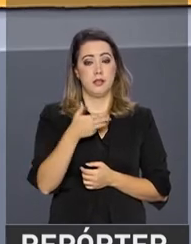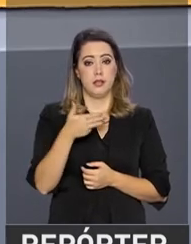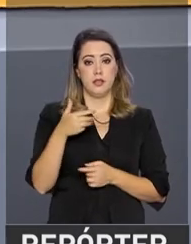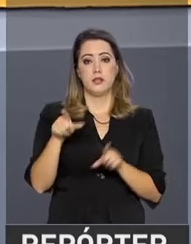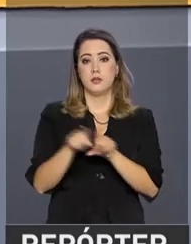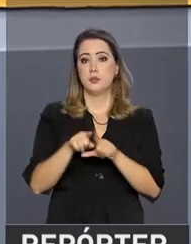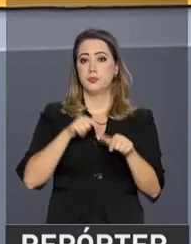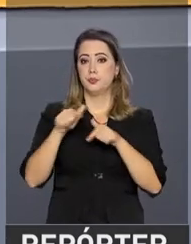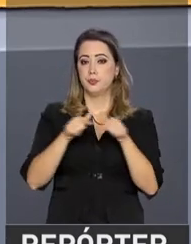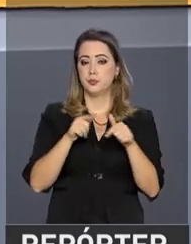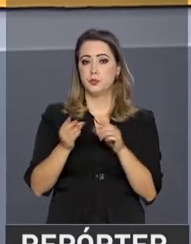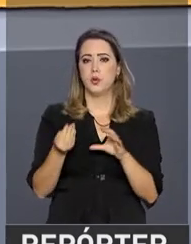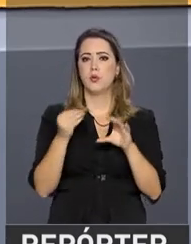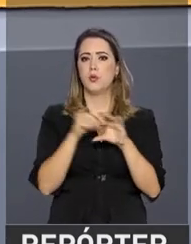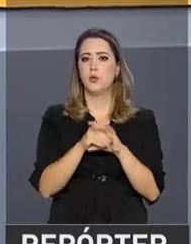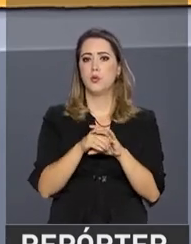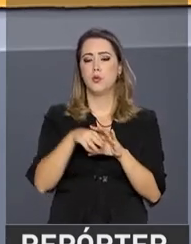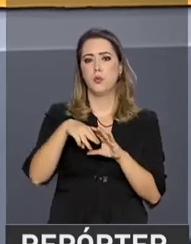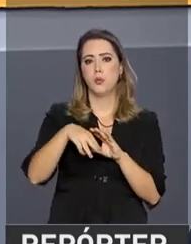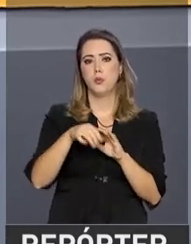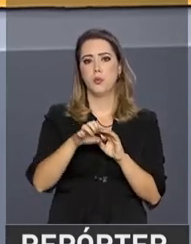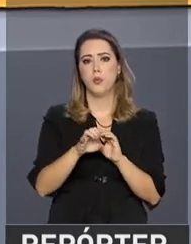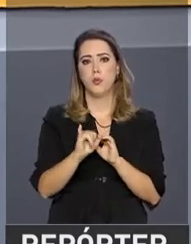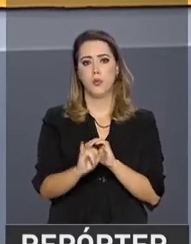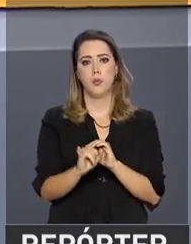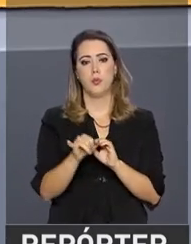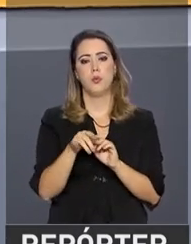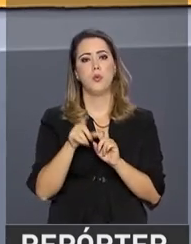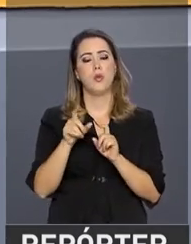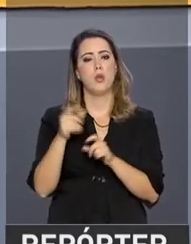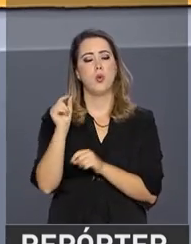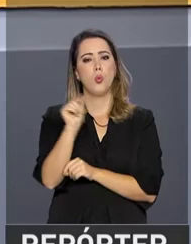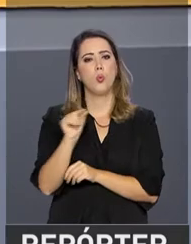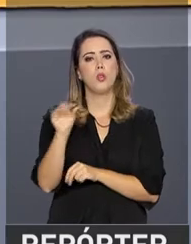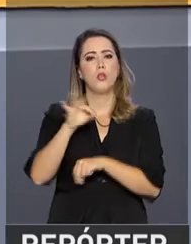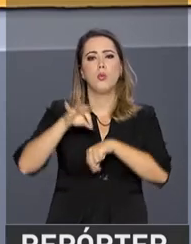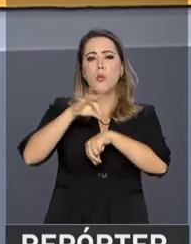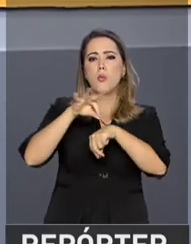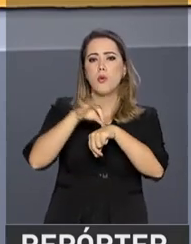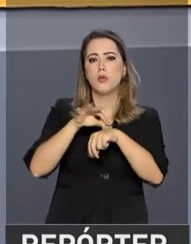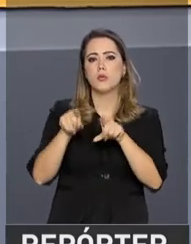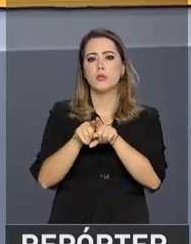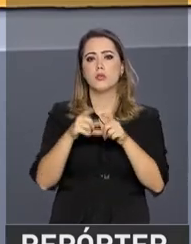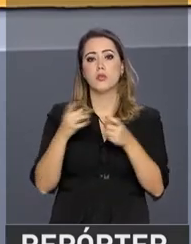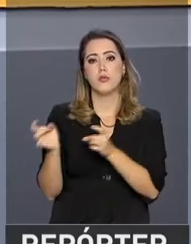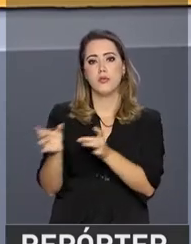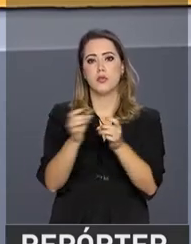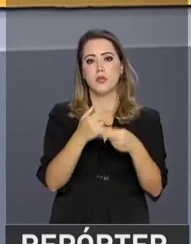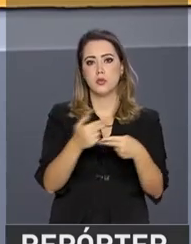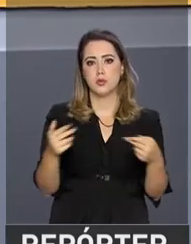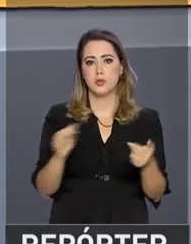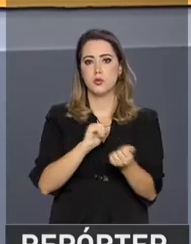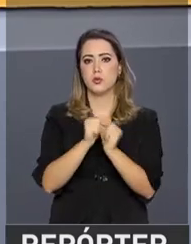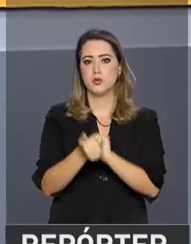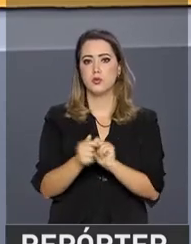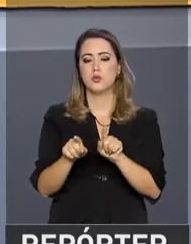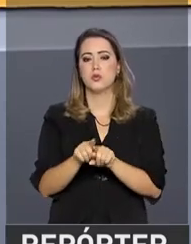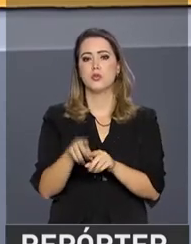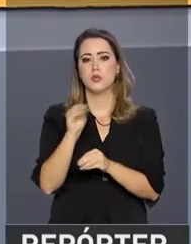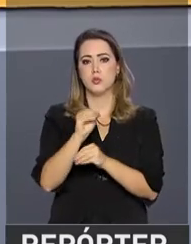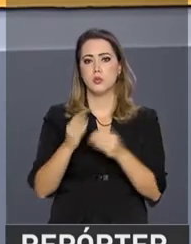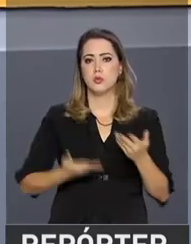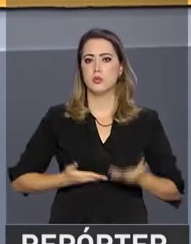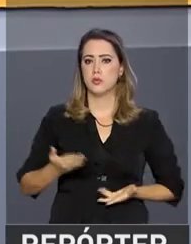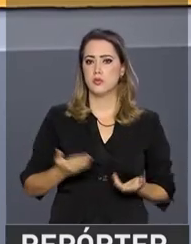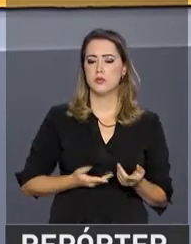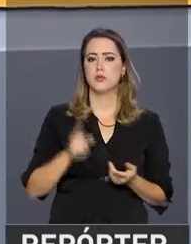do microempreendedor individual mei apicultor independente locador de material e equipamento esportivo e prestador de serviços de